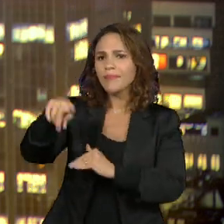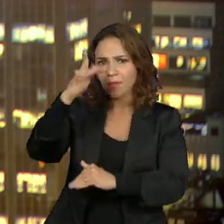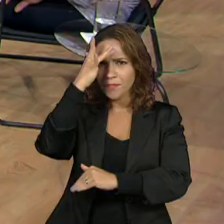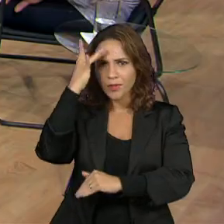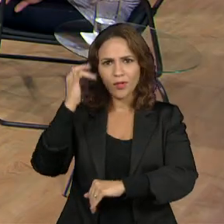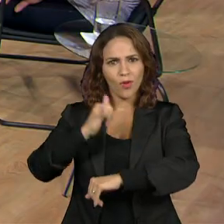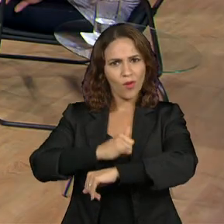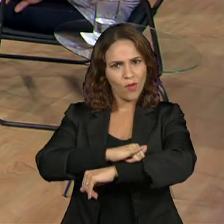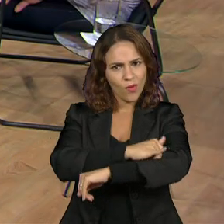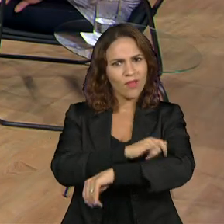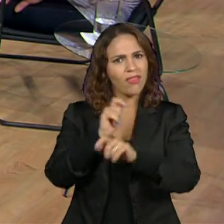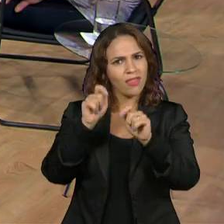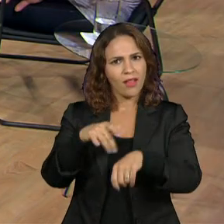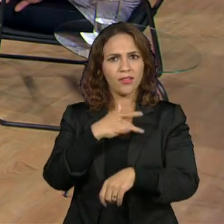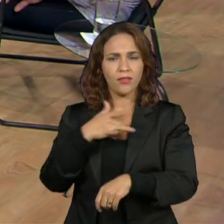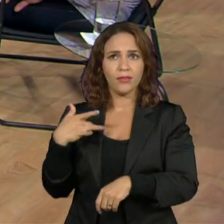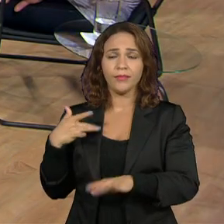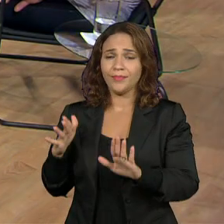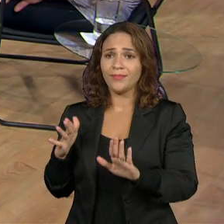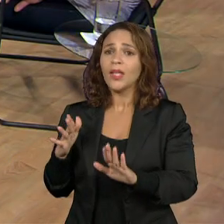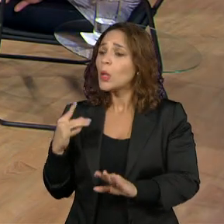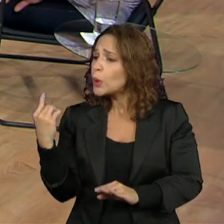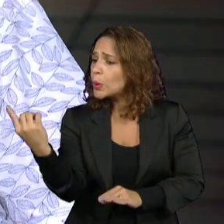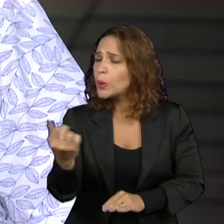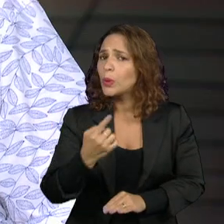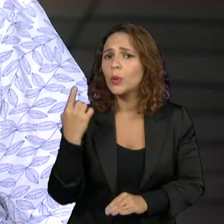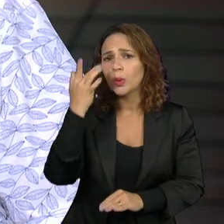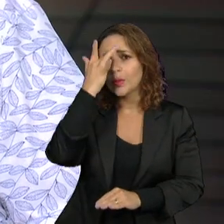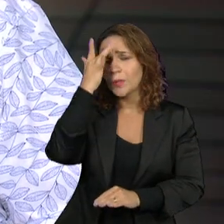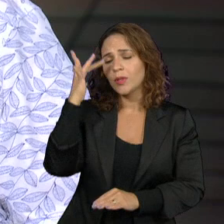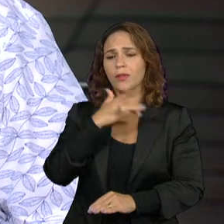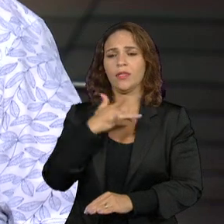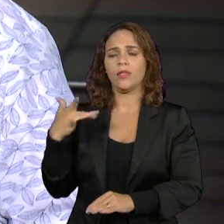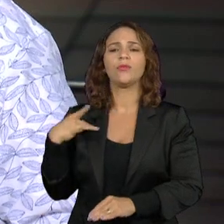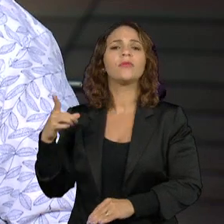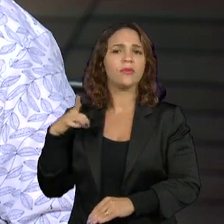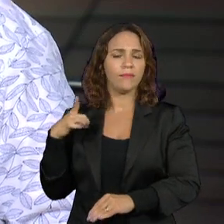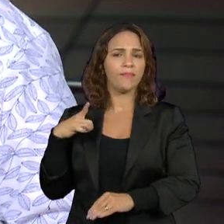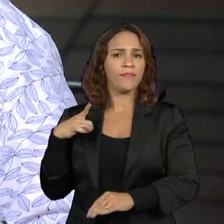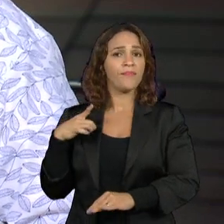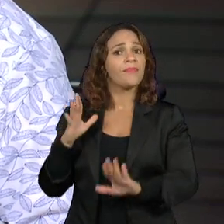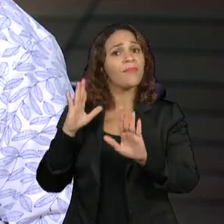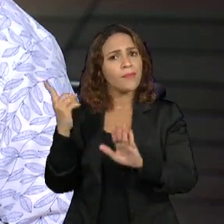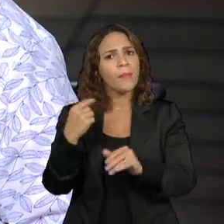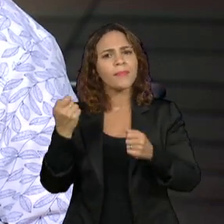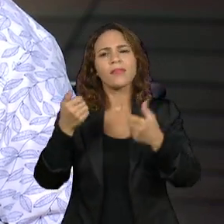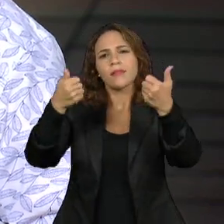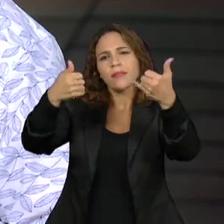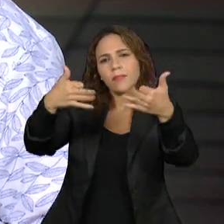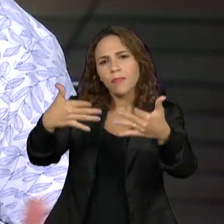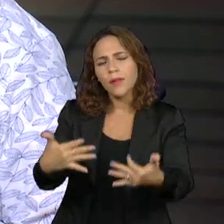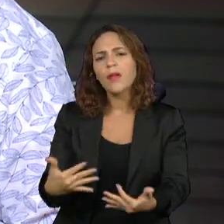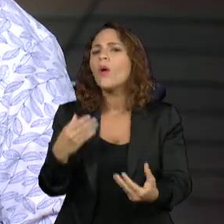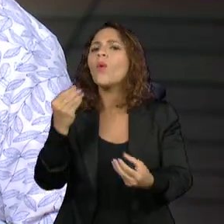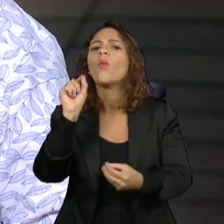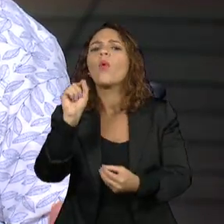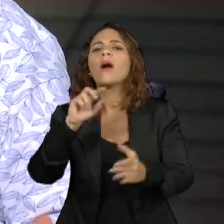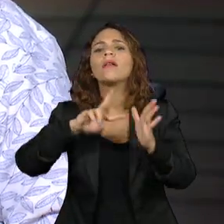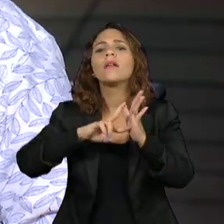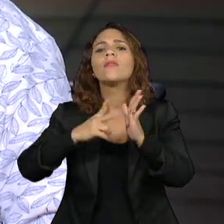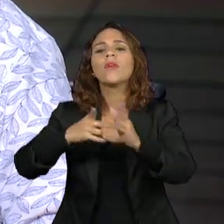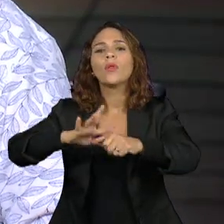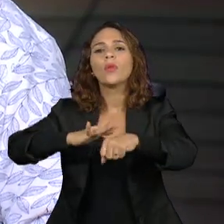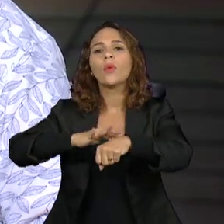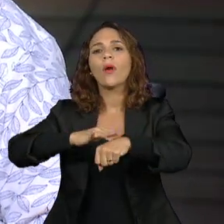saudáveis? Todo mundo tem uma saúde, né? E a gente também precisa começar a conversar melhor com a nossa sociedade sobre o que é doença para a